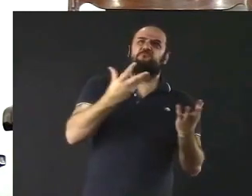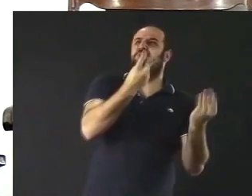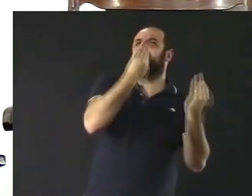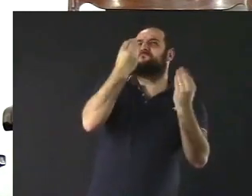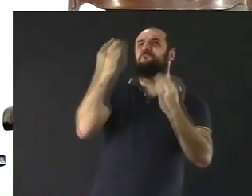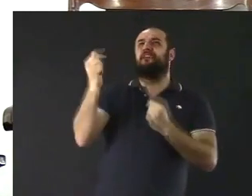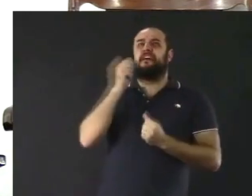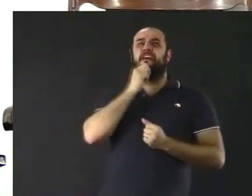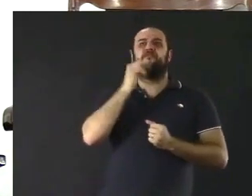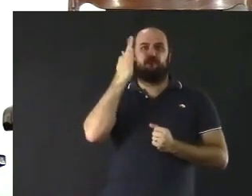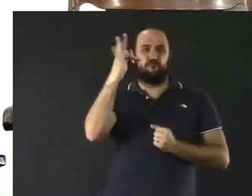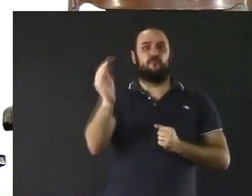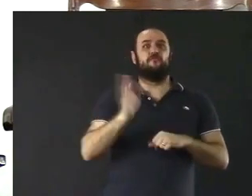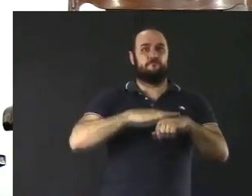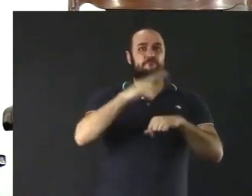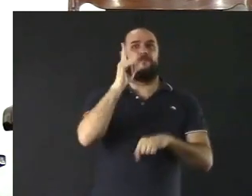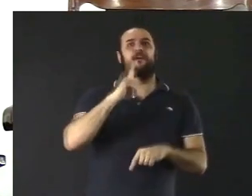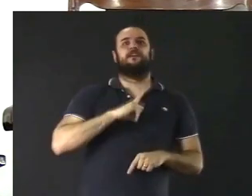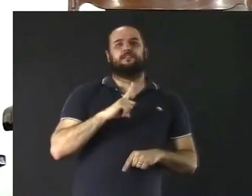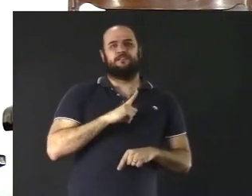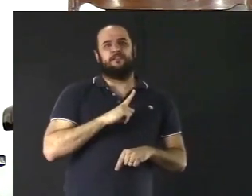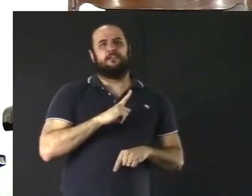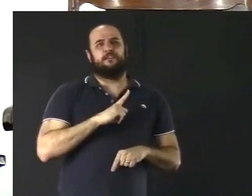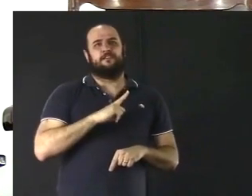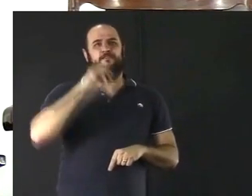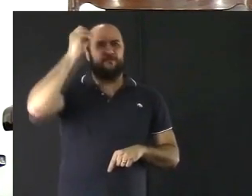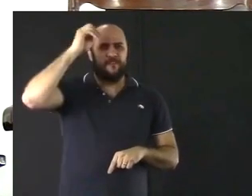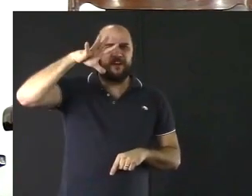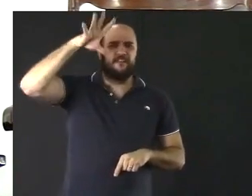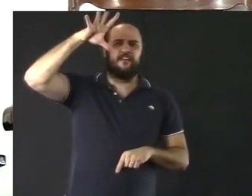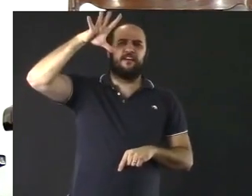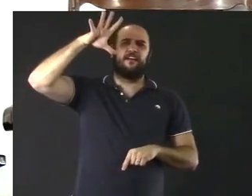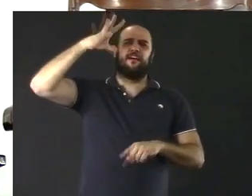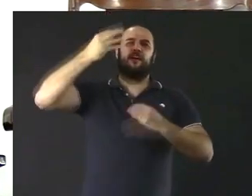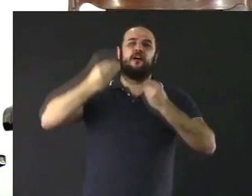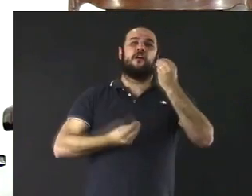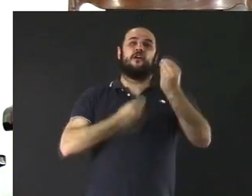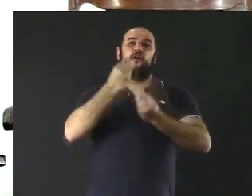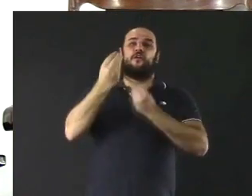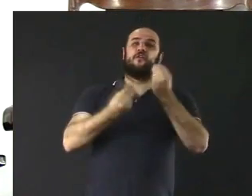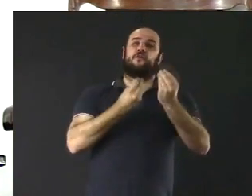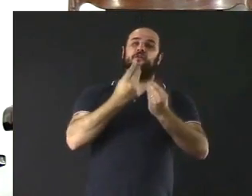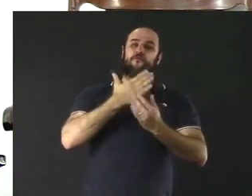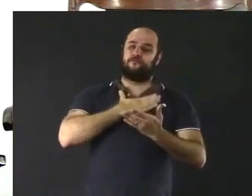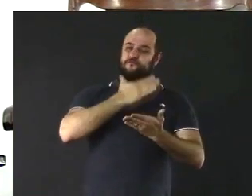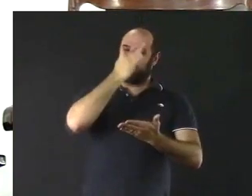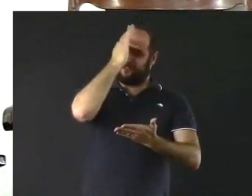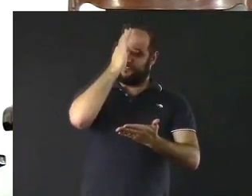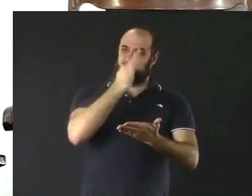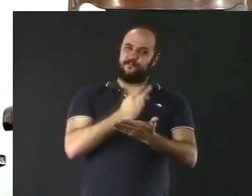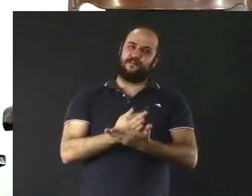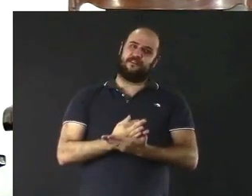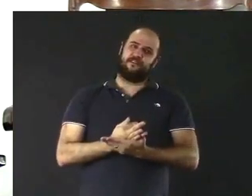ainda surgirão, vão revelar como está a minha fé